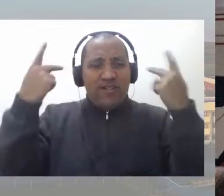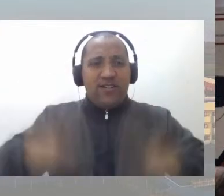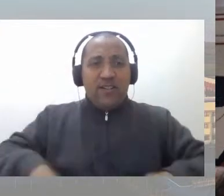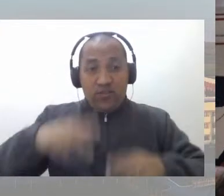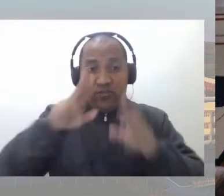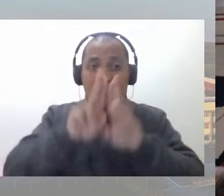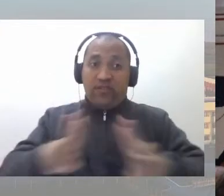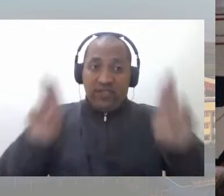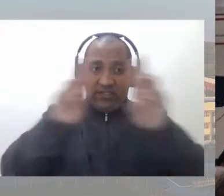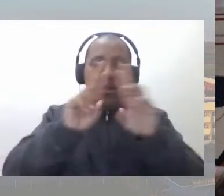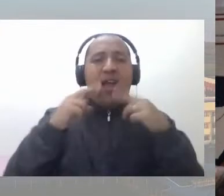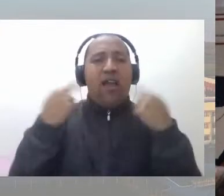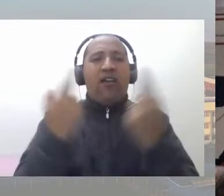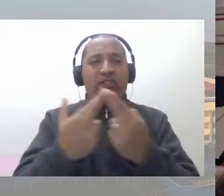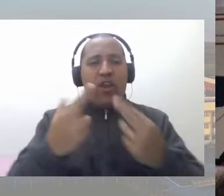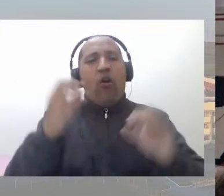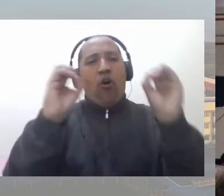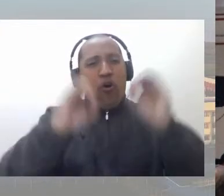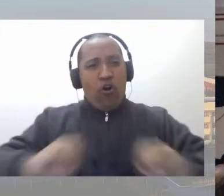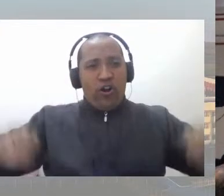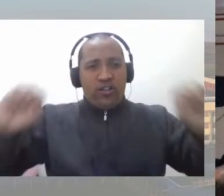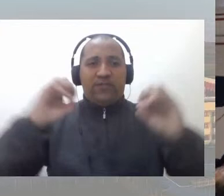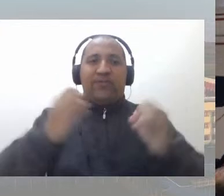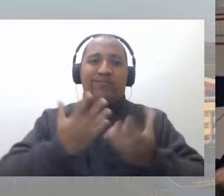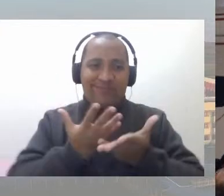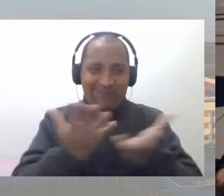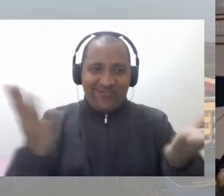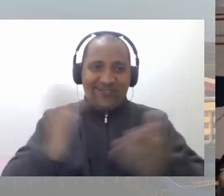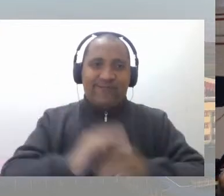uma excelente reunião. Obrigado, Queirol.